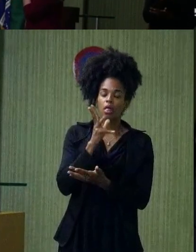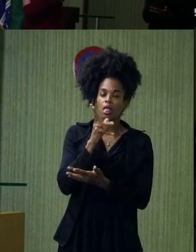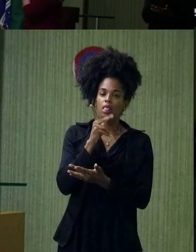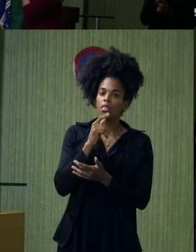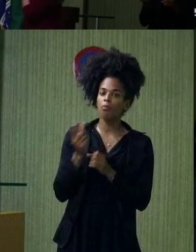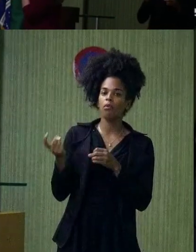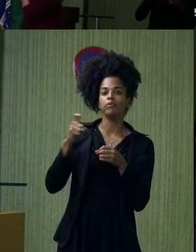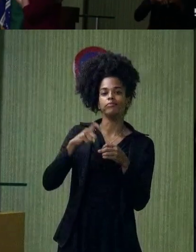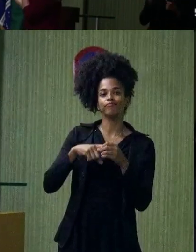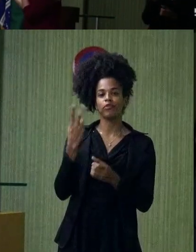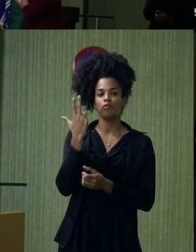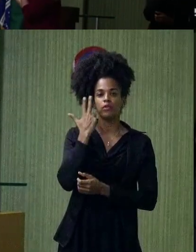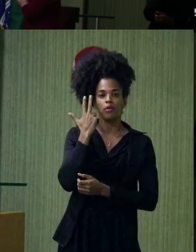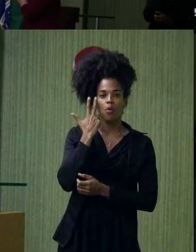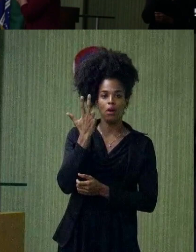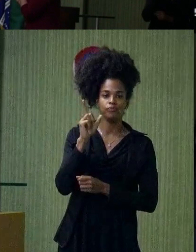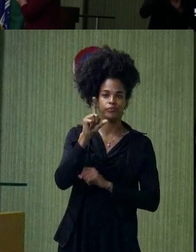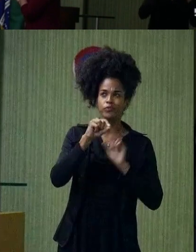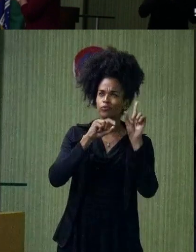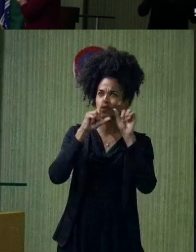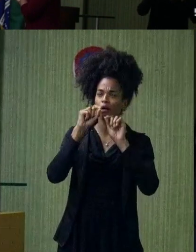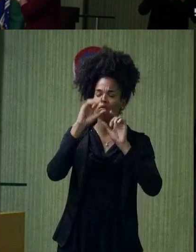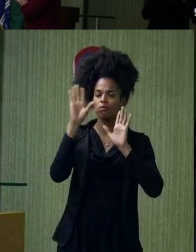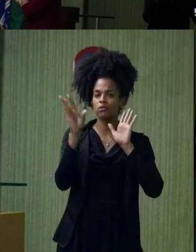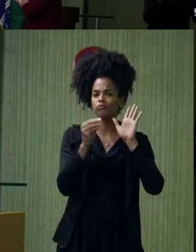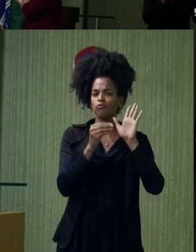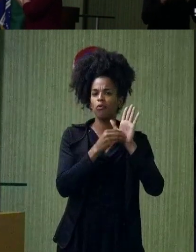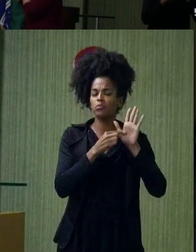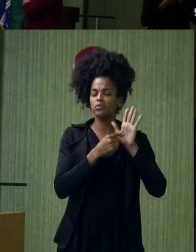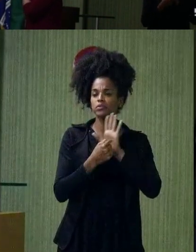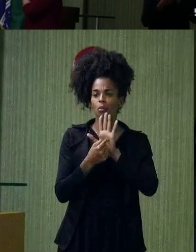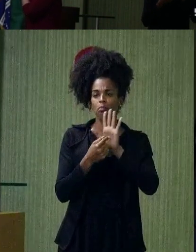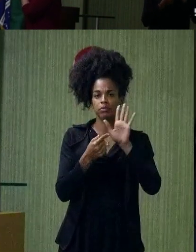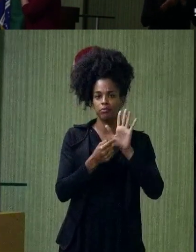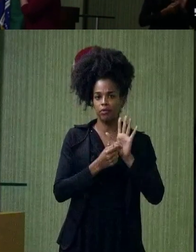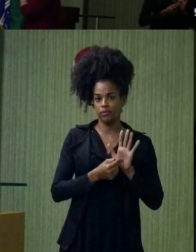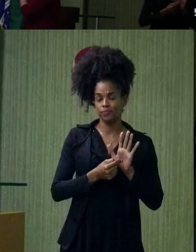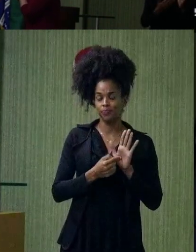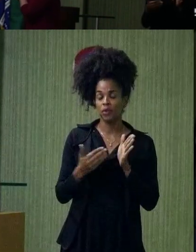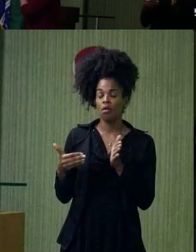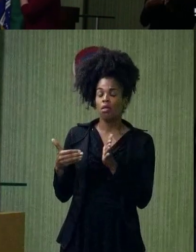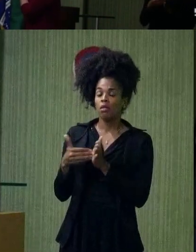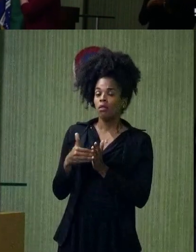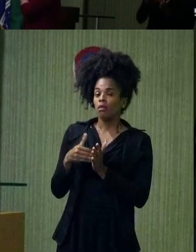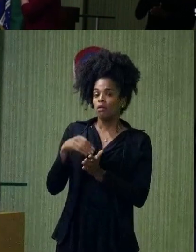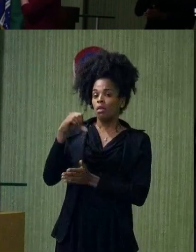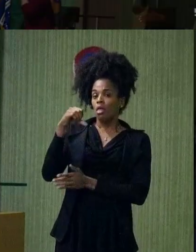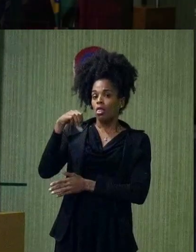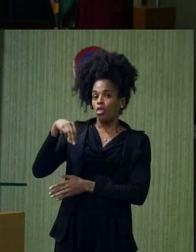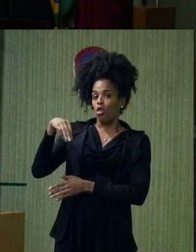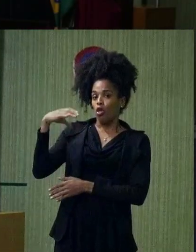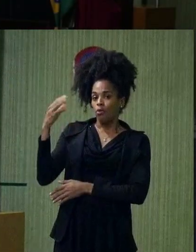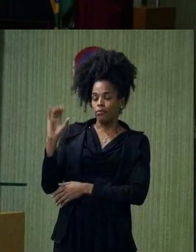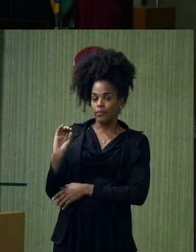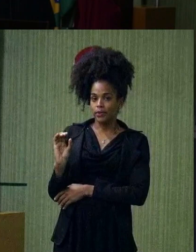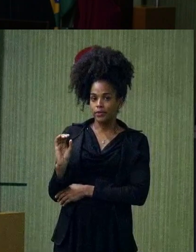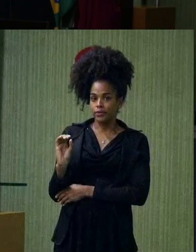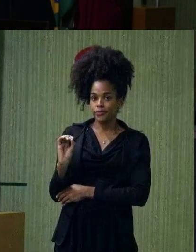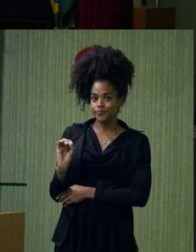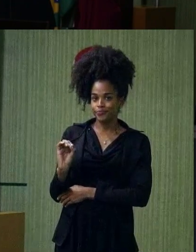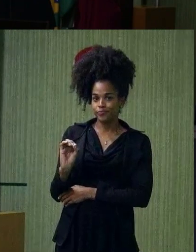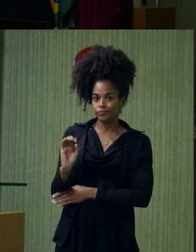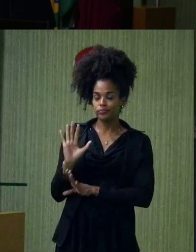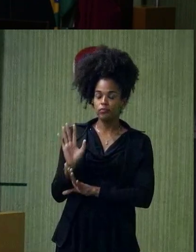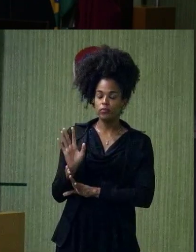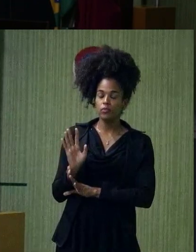foi algo assim que eu fiz um recorte dos primeiros dias até que no dia 9 de Maio mas aí segue todo todos os dias